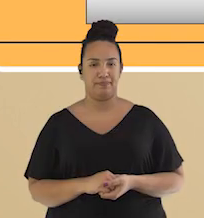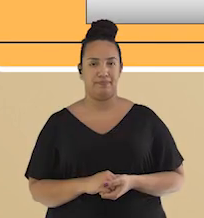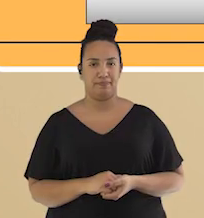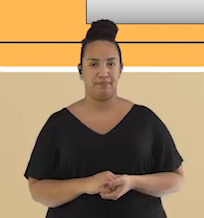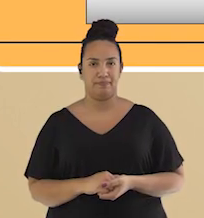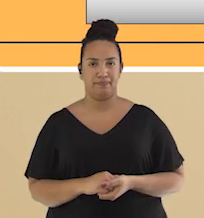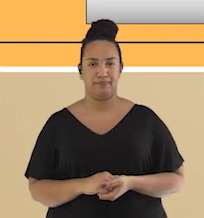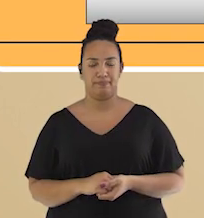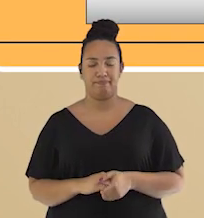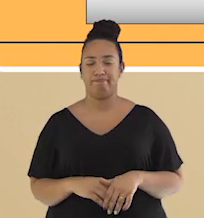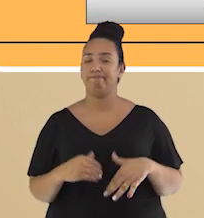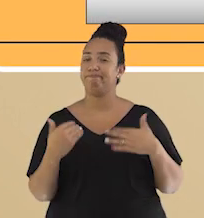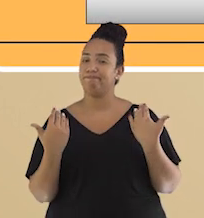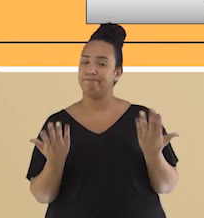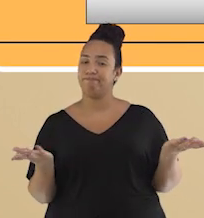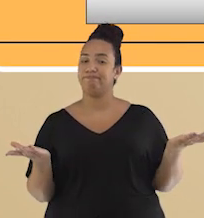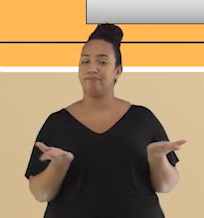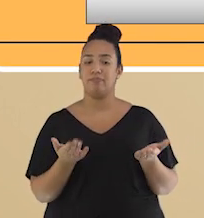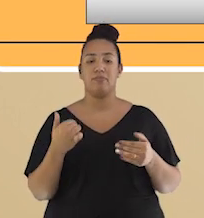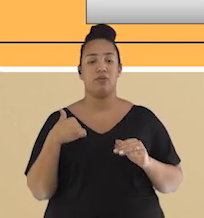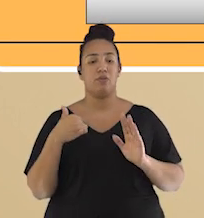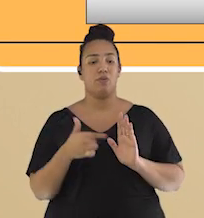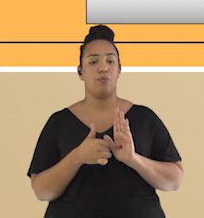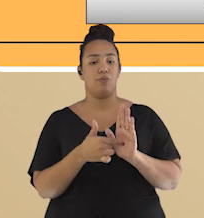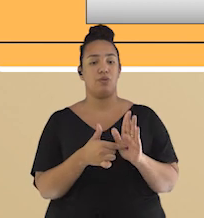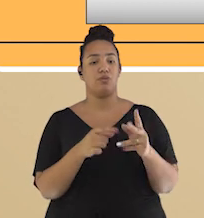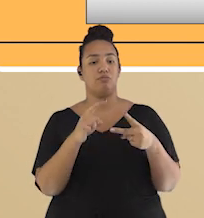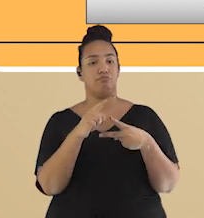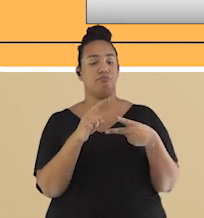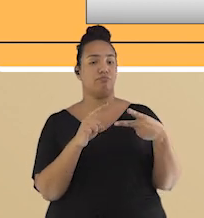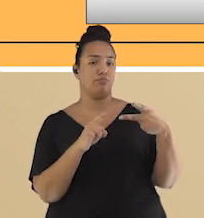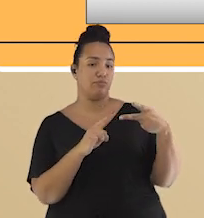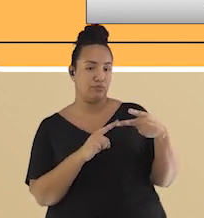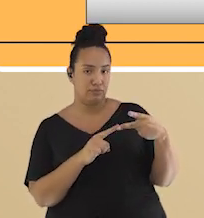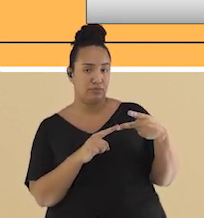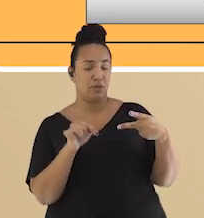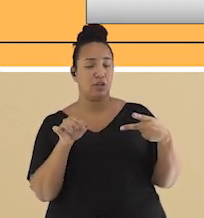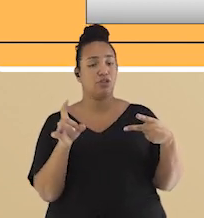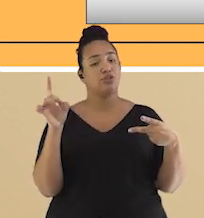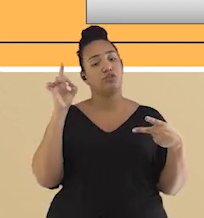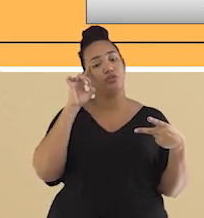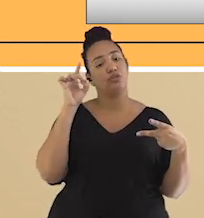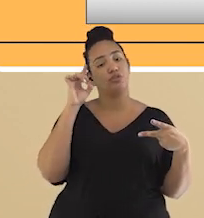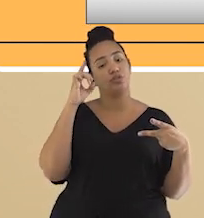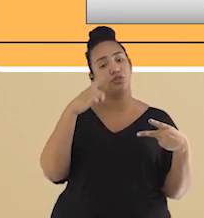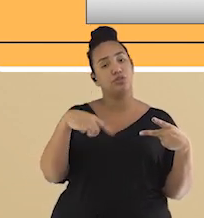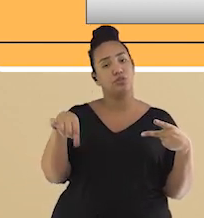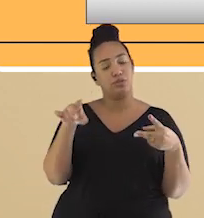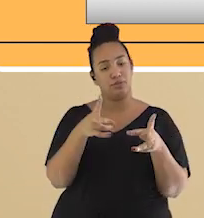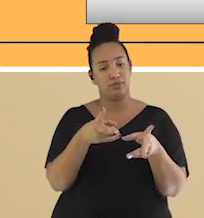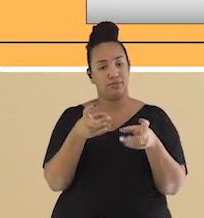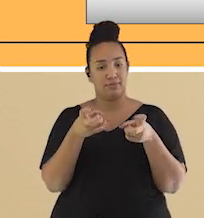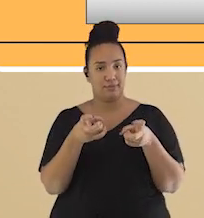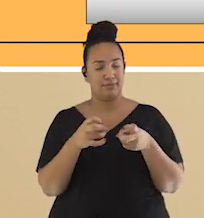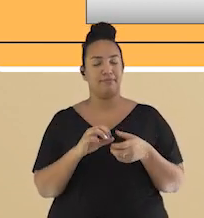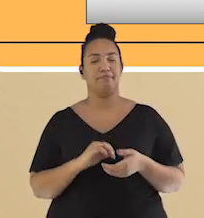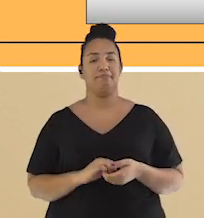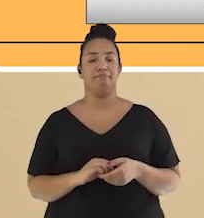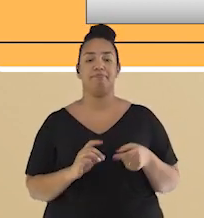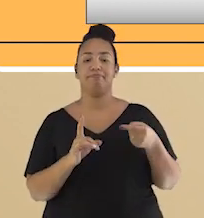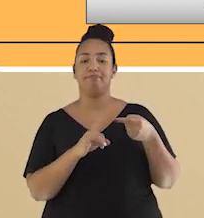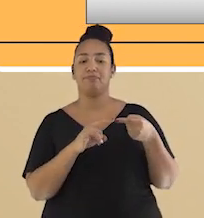Estudantes, vamos apresentar duas situações que fazem parte do nosso dia a dia. Na primeira